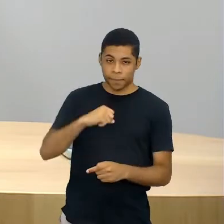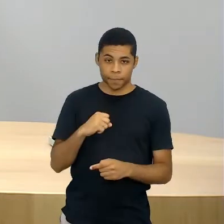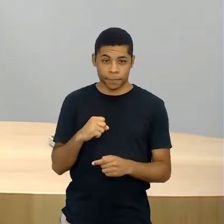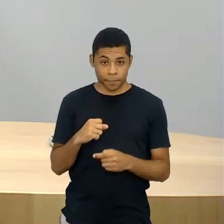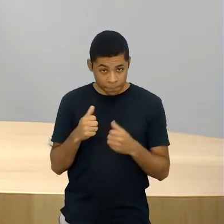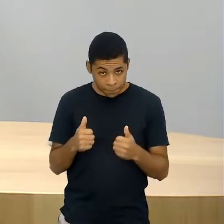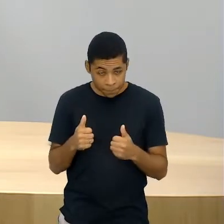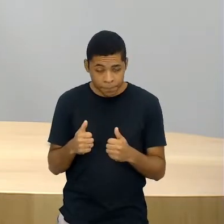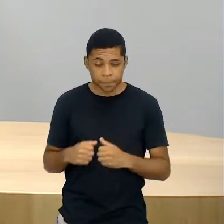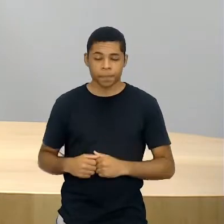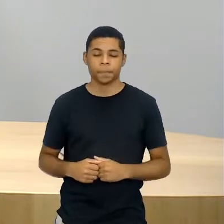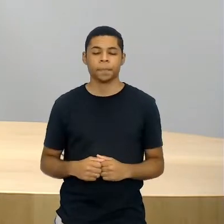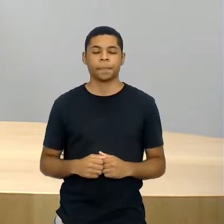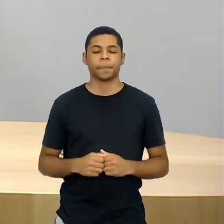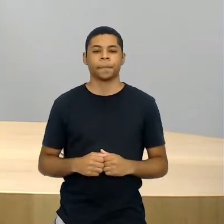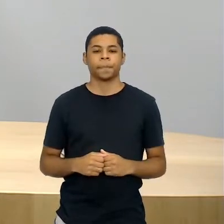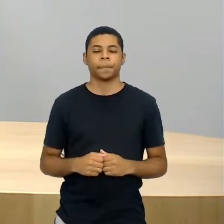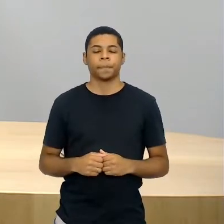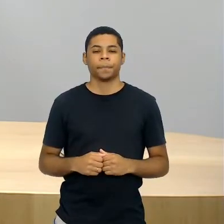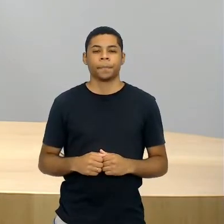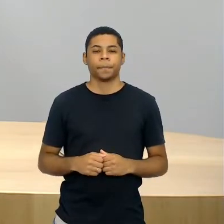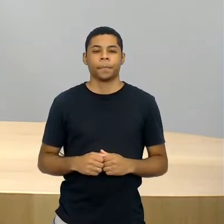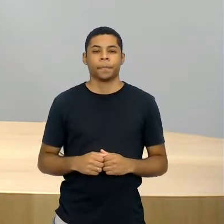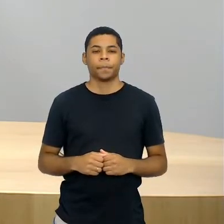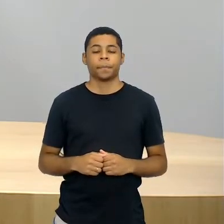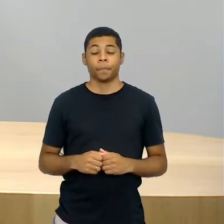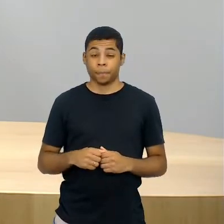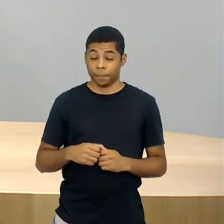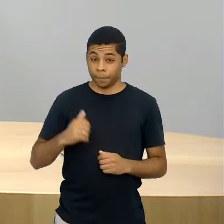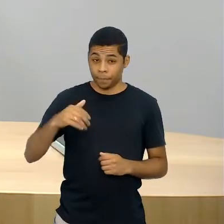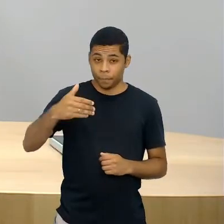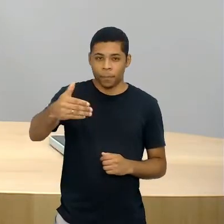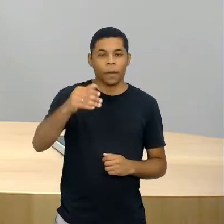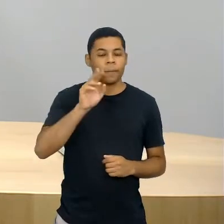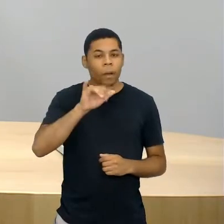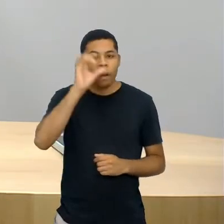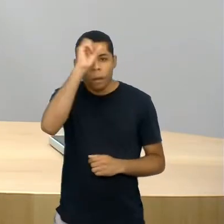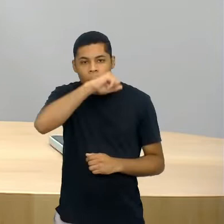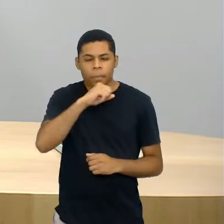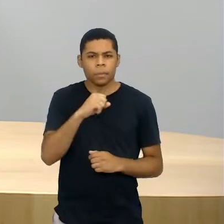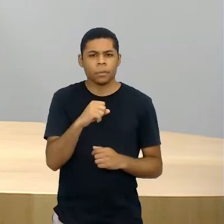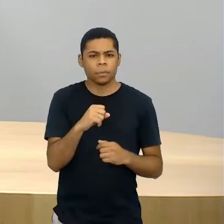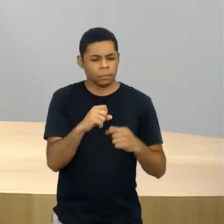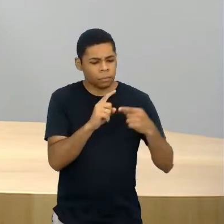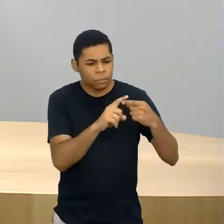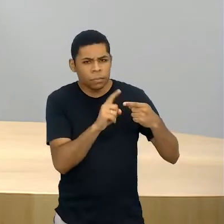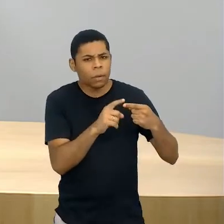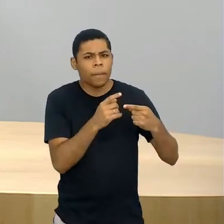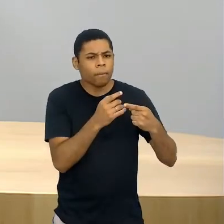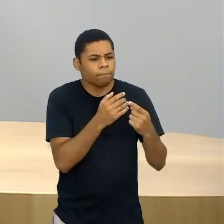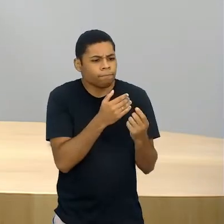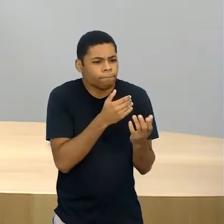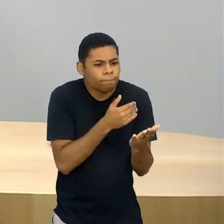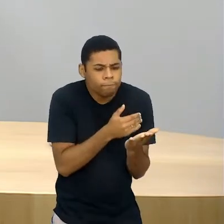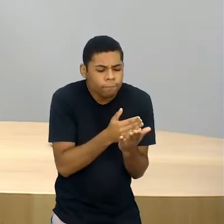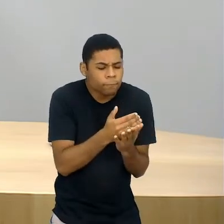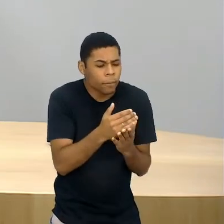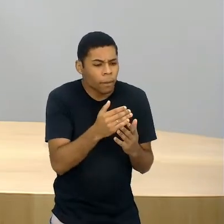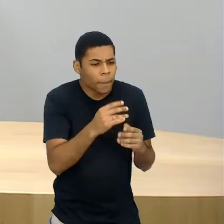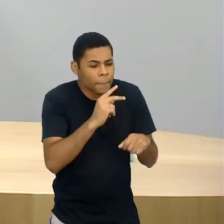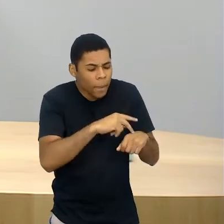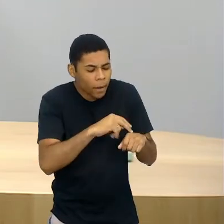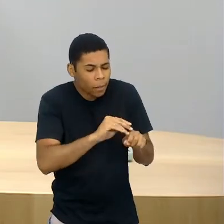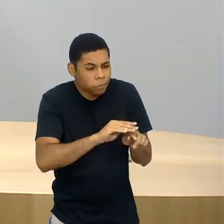características, né? E até depois, né, mais para frente, do processo dessa formação aí, né, através do